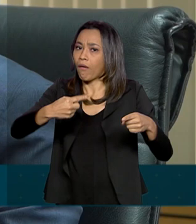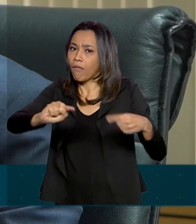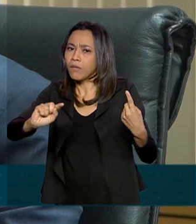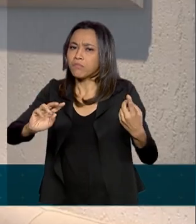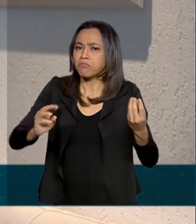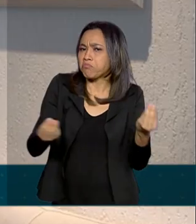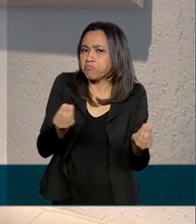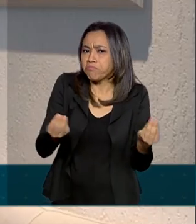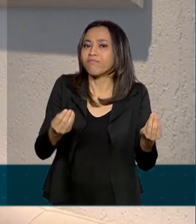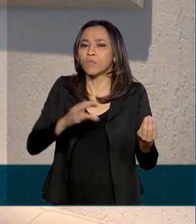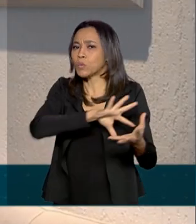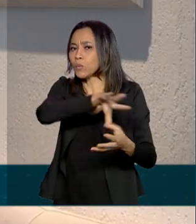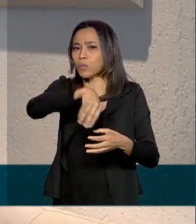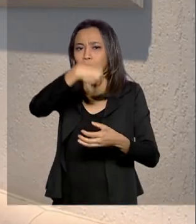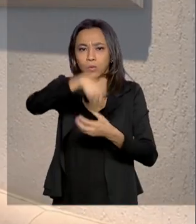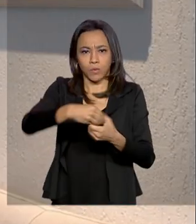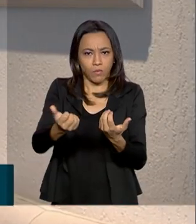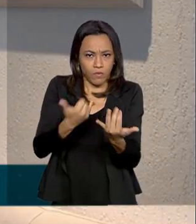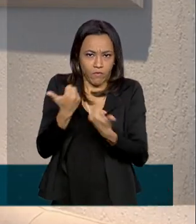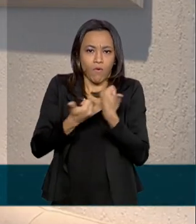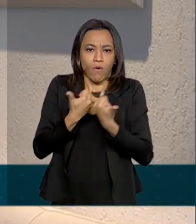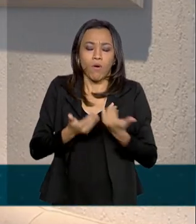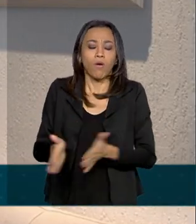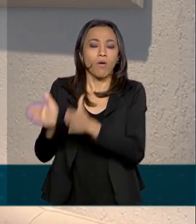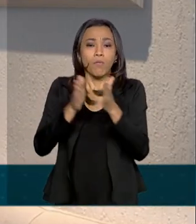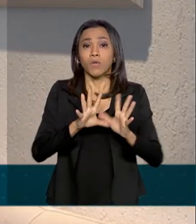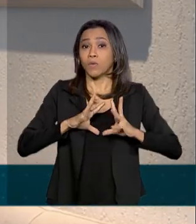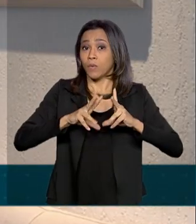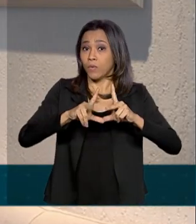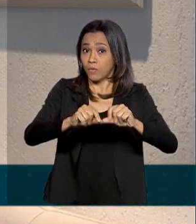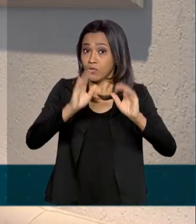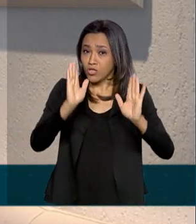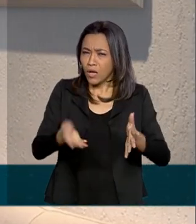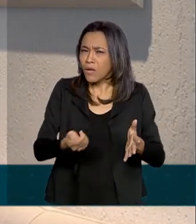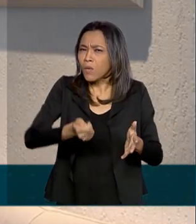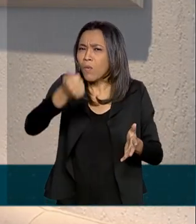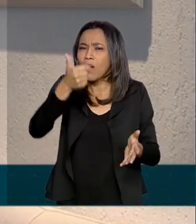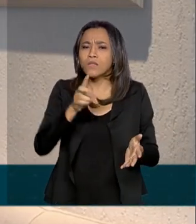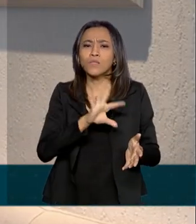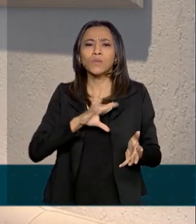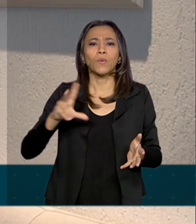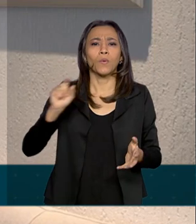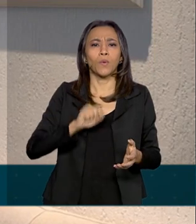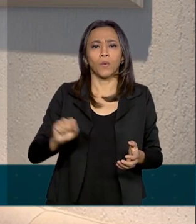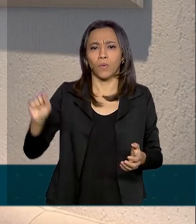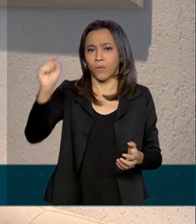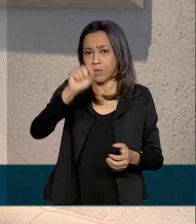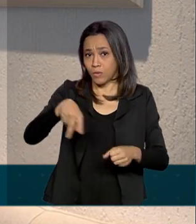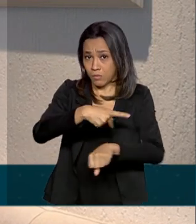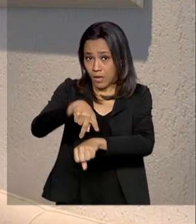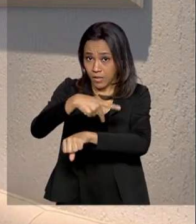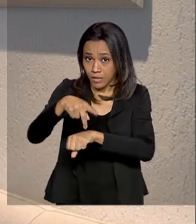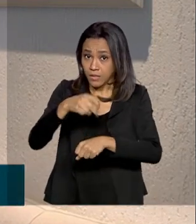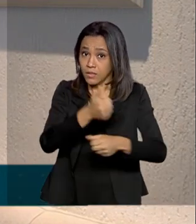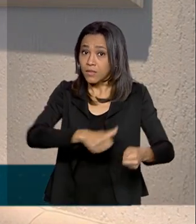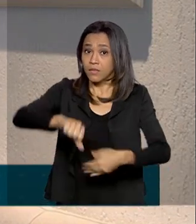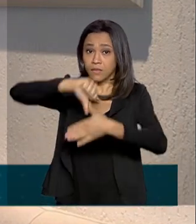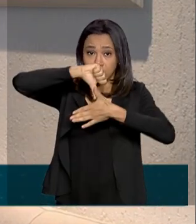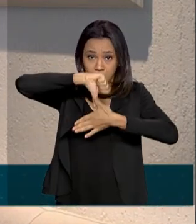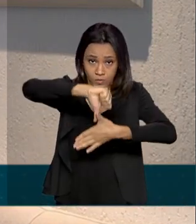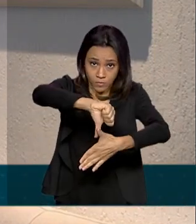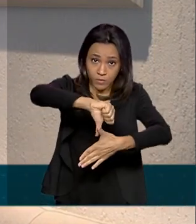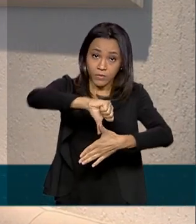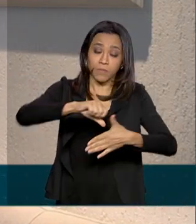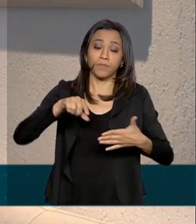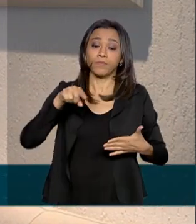documento do veículo. O aplicativo já está disponível em quase todos os países da América do Sul, nas lojas da Apple